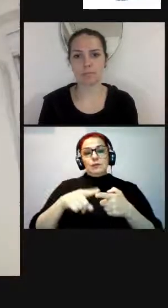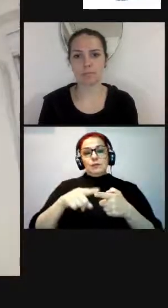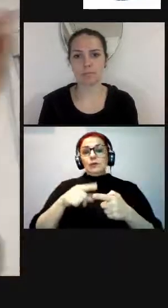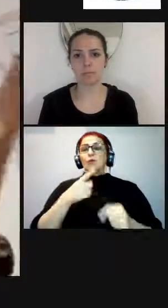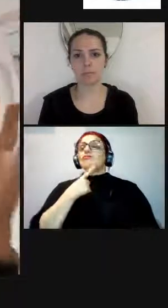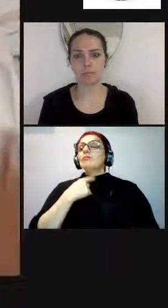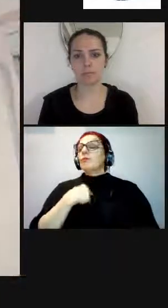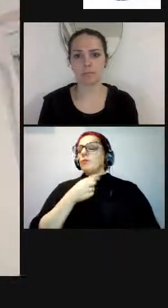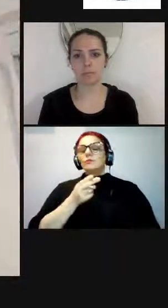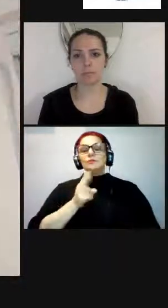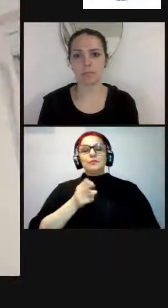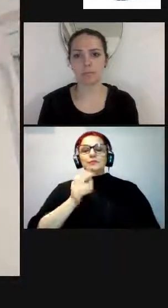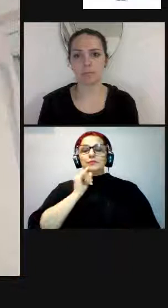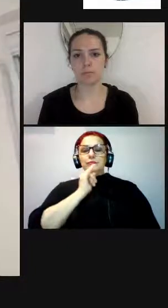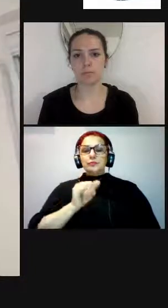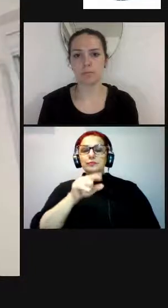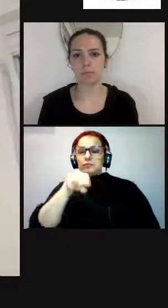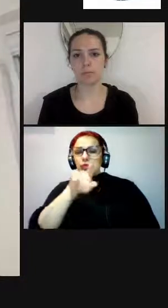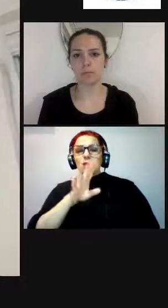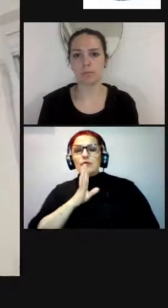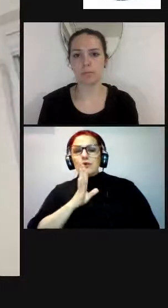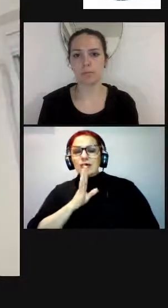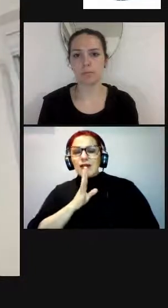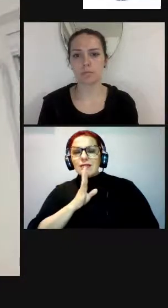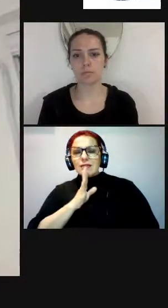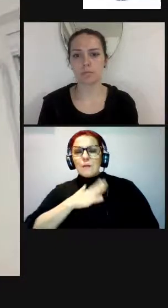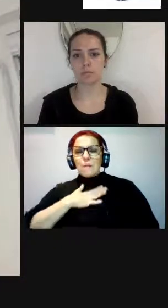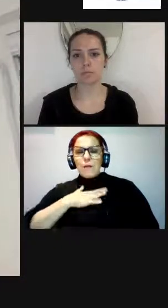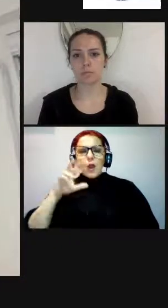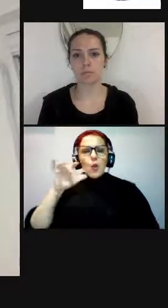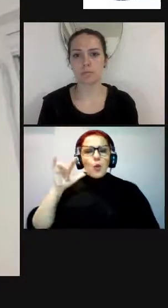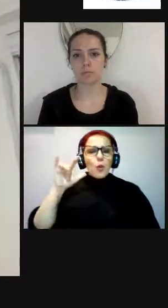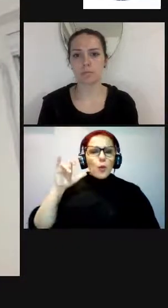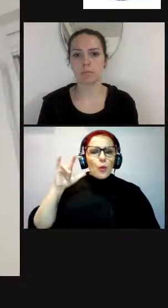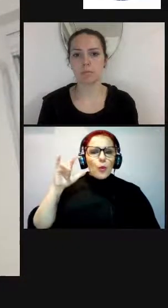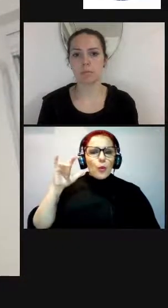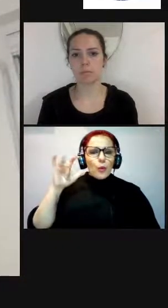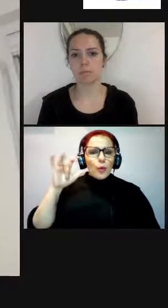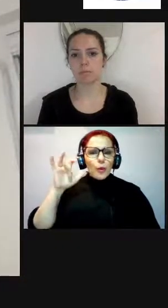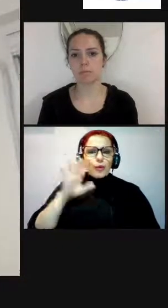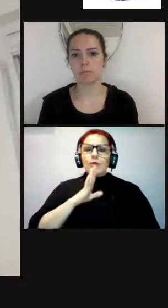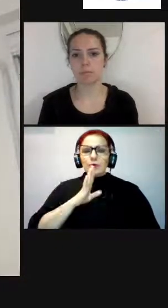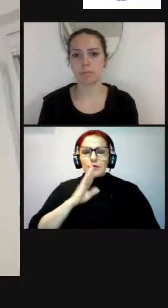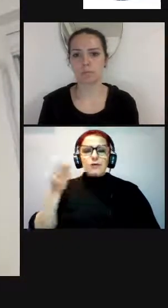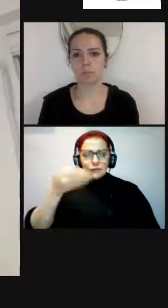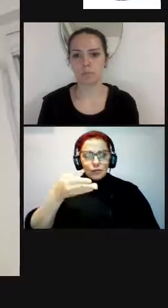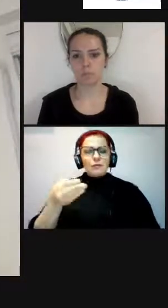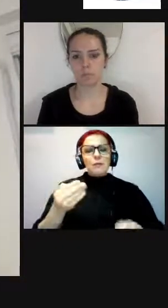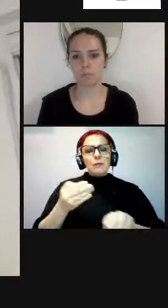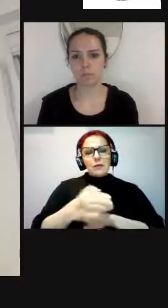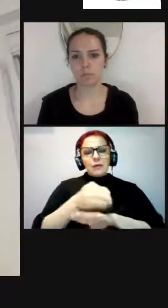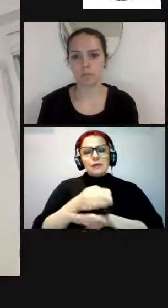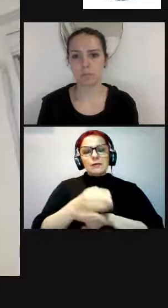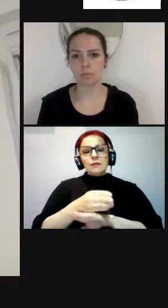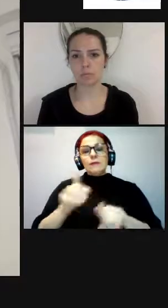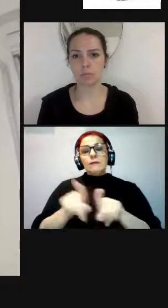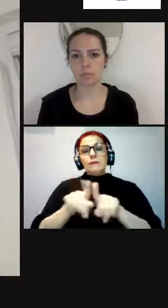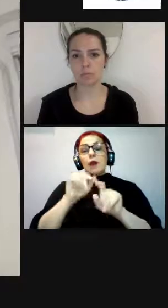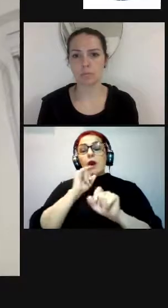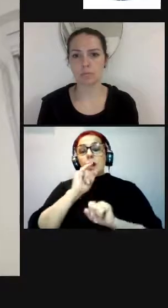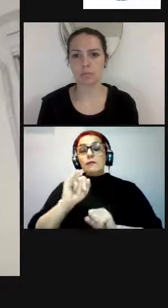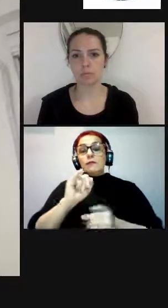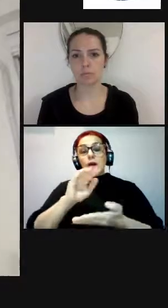gosto de falar sempre vocês vocês conhecem a minha página do Instagram se vocês não conhecem eu convido vocês para conhecer gosto de falar sobre um documento